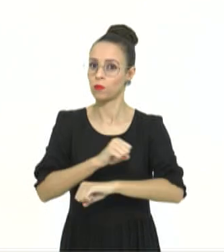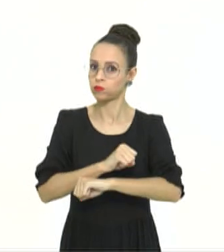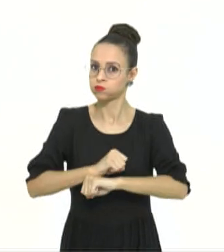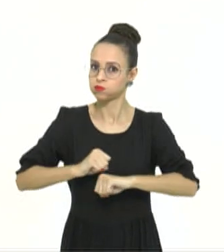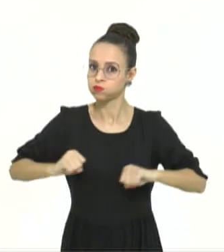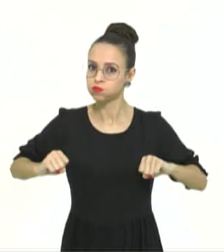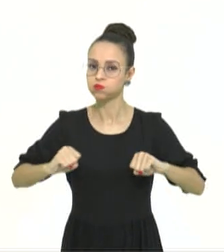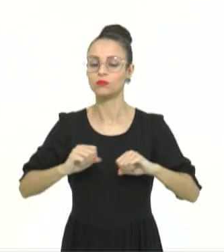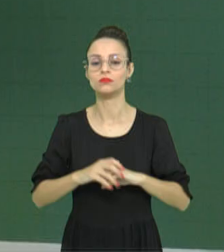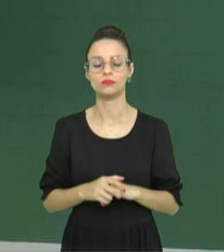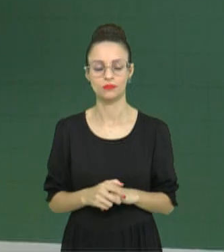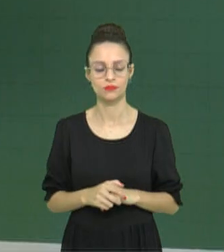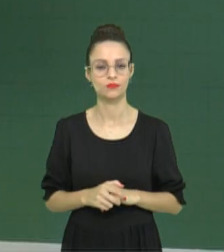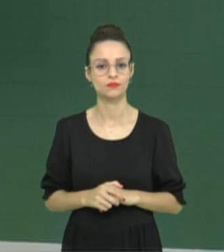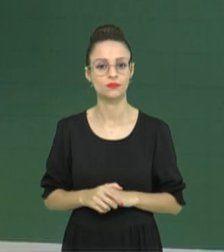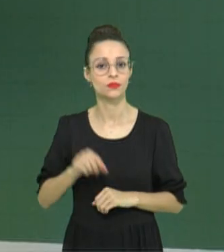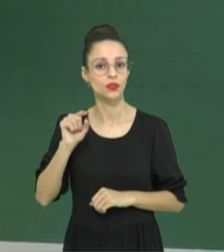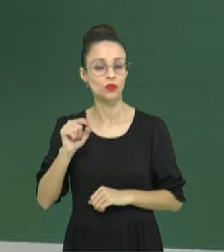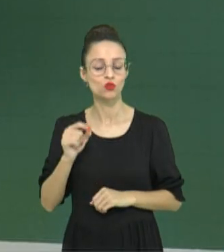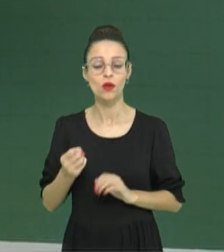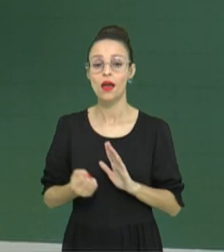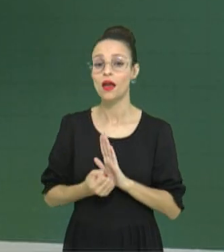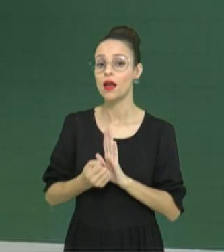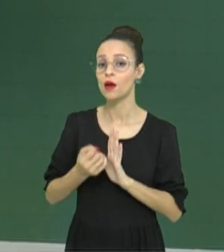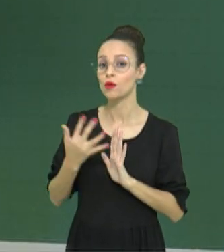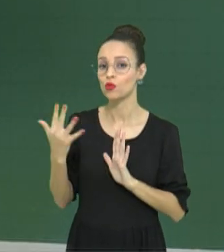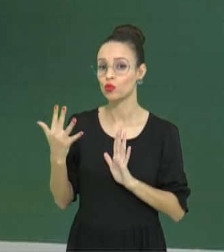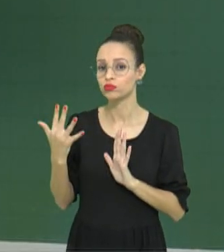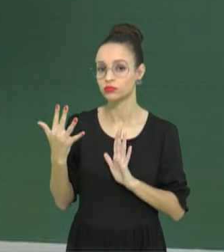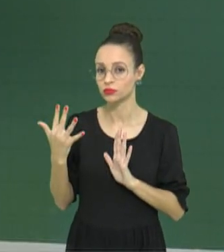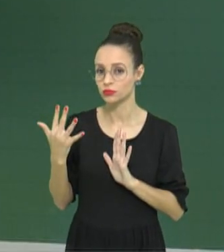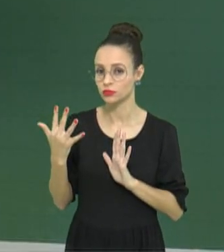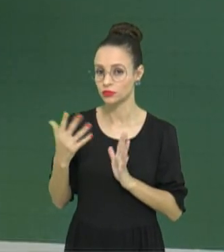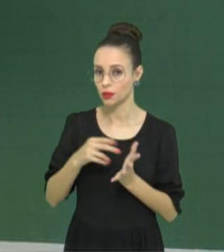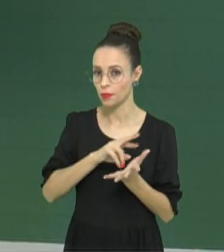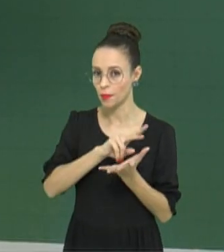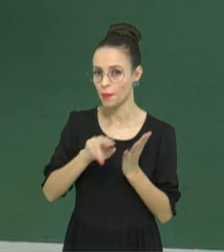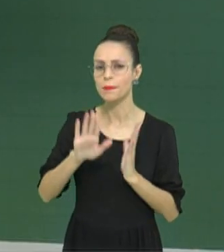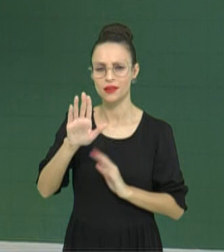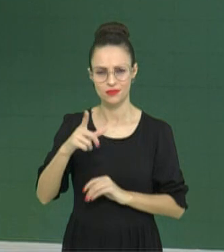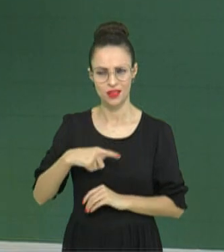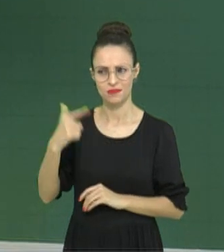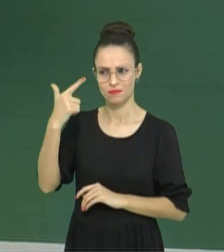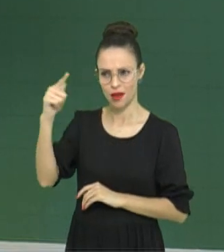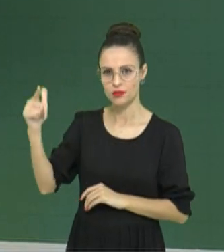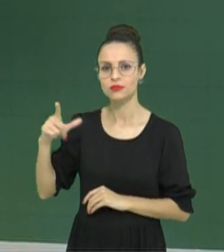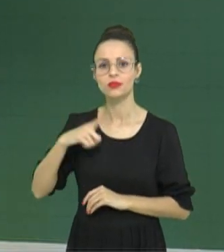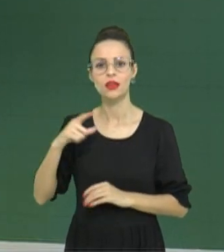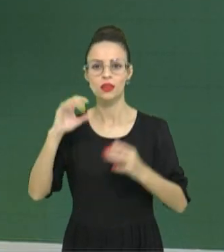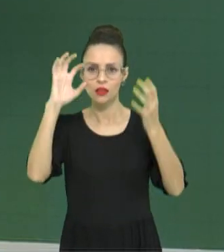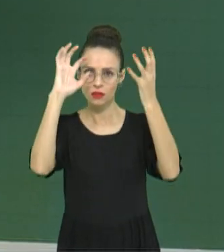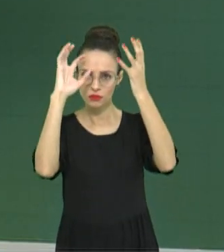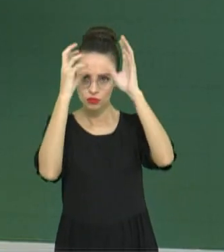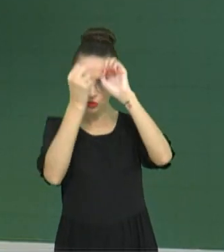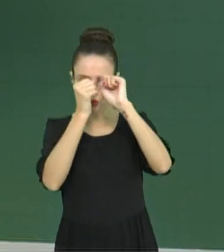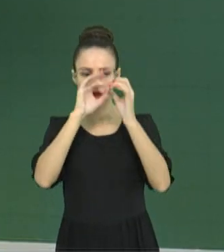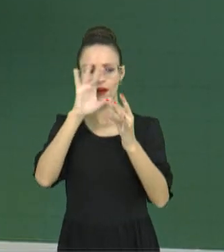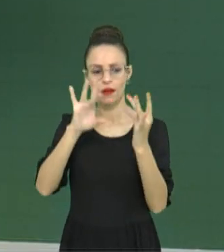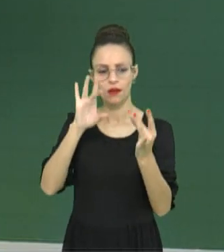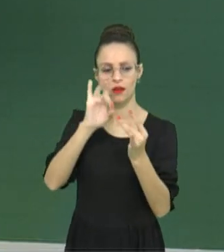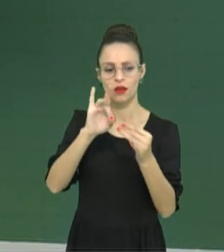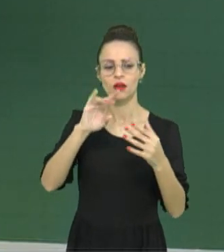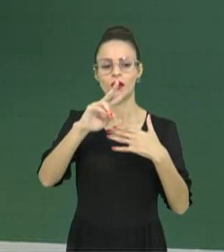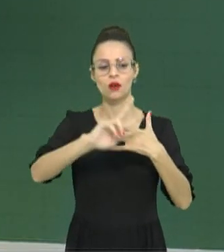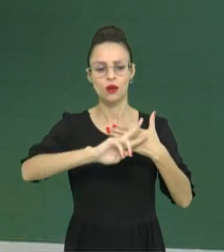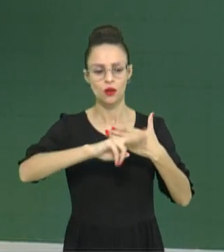obesidade. E esse é um dos, né? Então, existe muito mais. E para cada tipo de distúrbio tem as suas